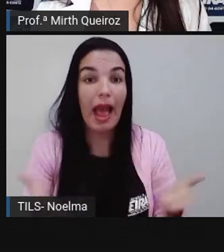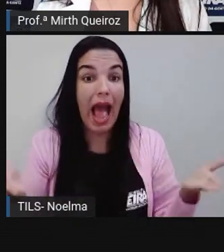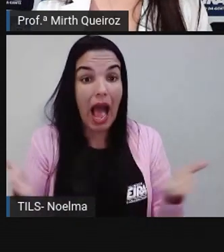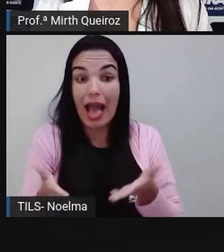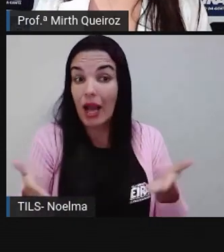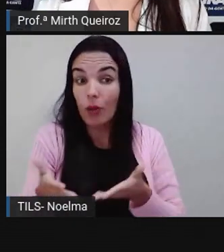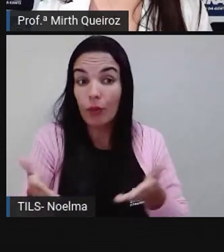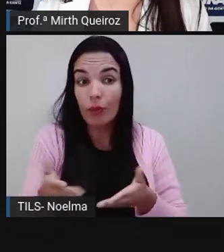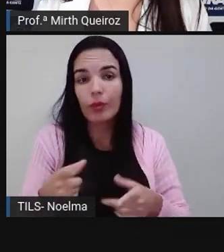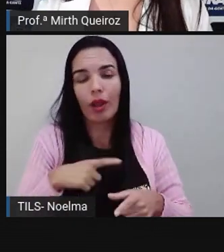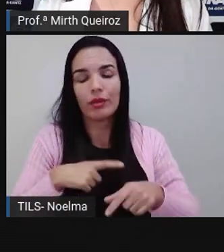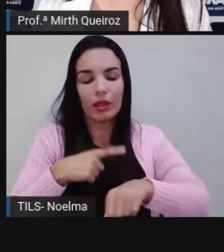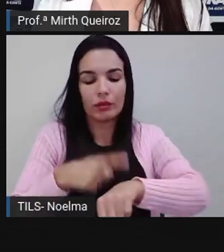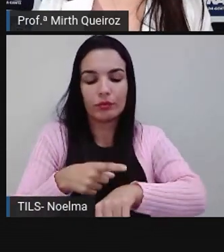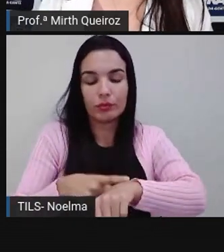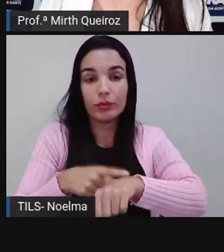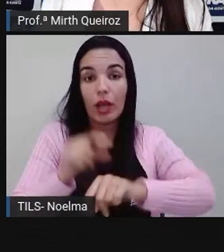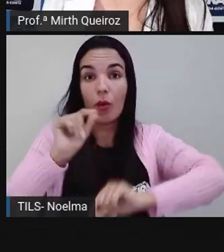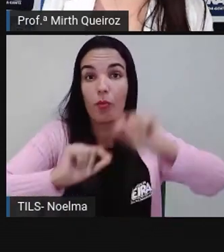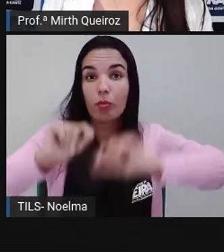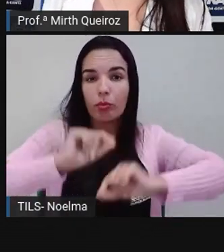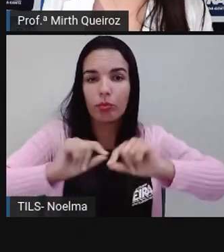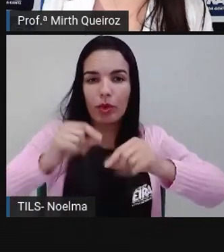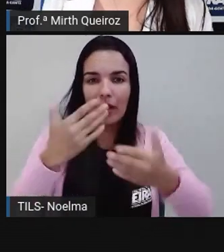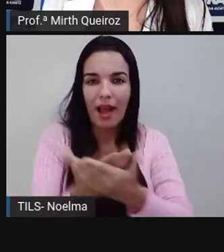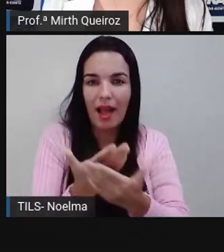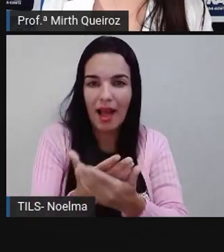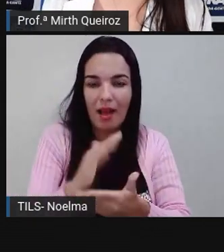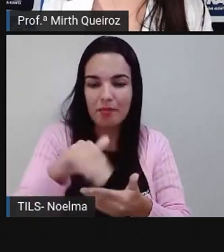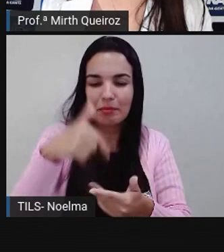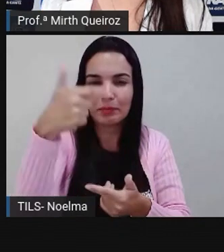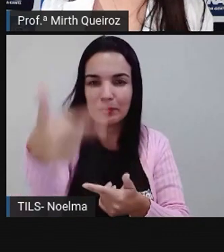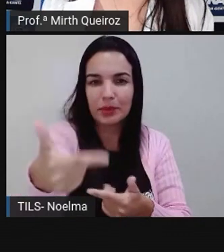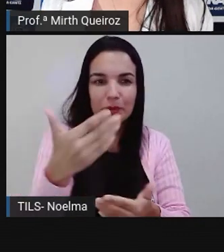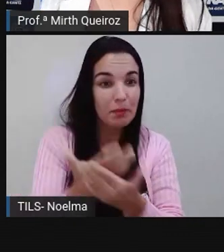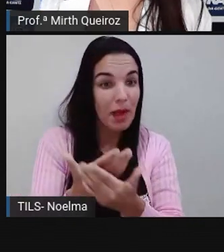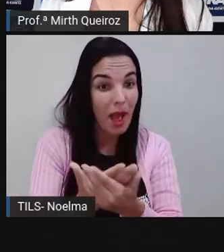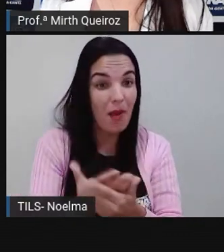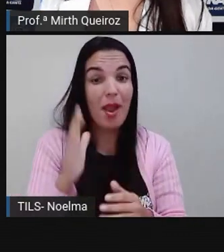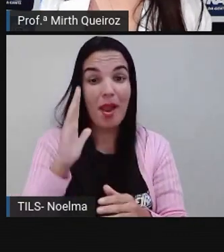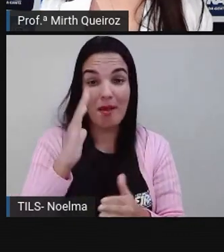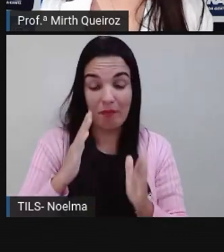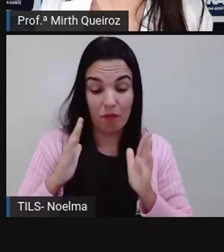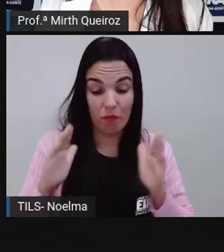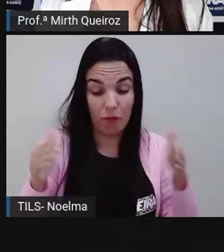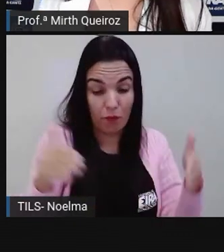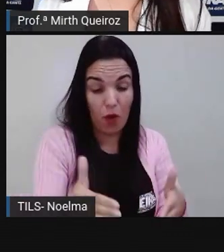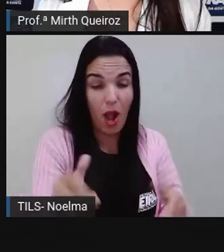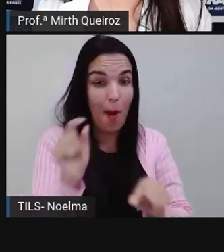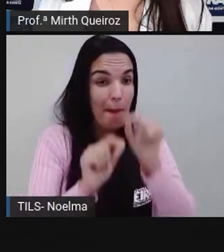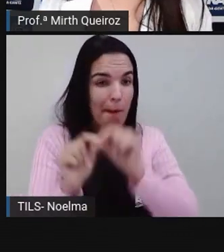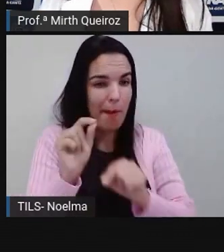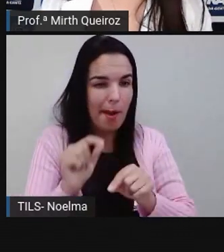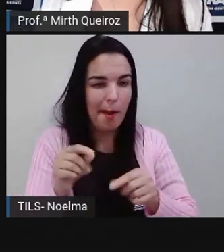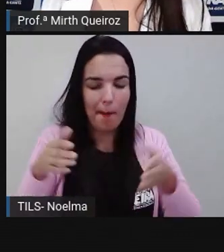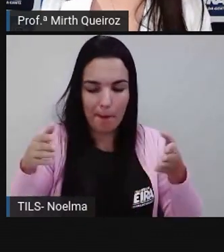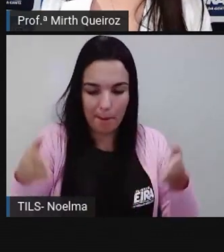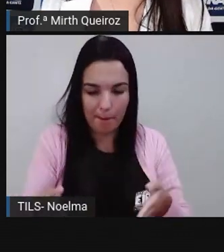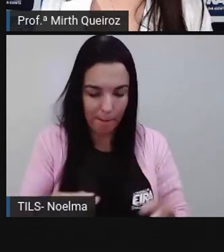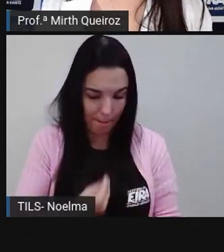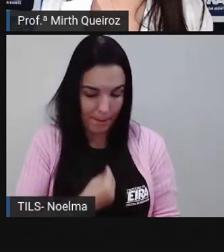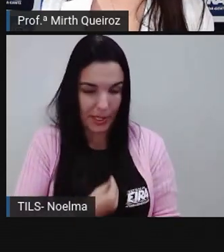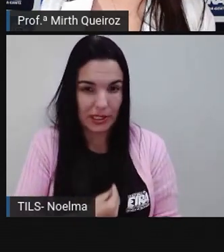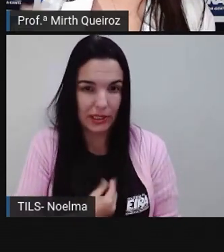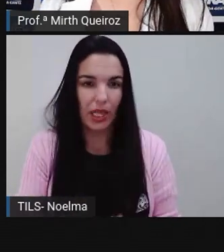vocês, né? Tempo, que vai ser o assunto da nossa próxima aula, a gente vai focar mais aí em presente, pretérito